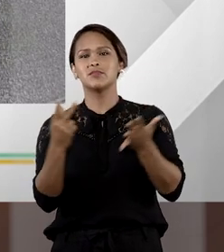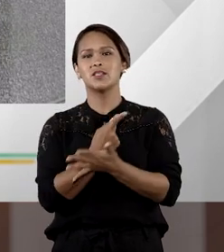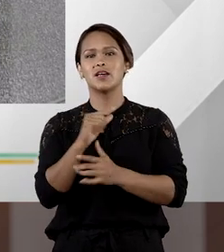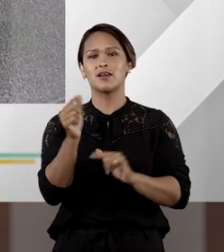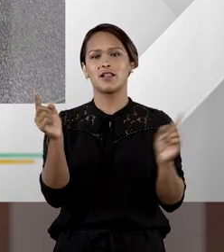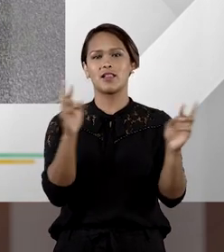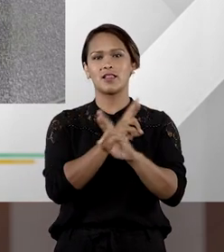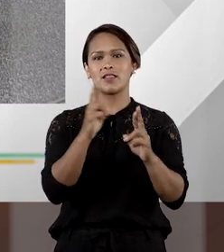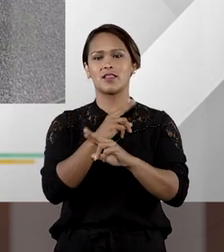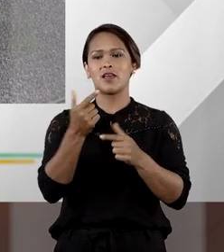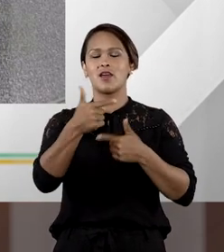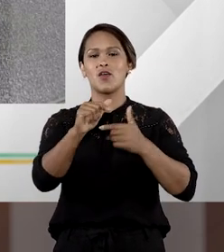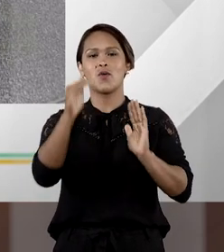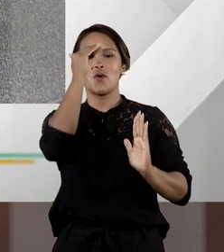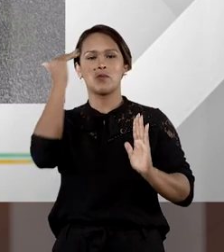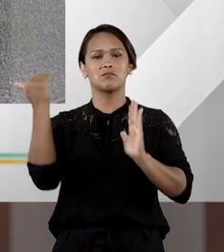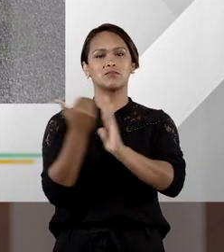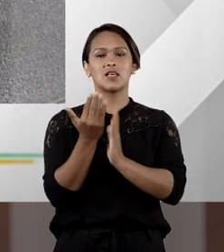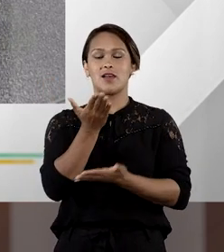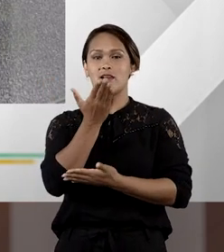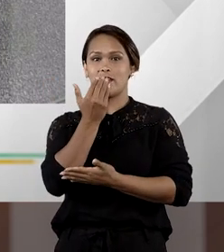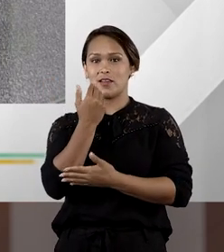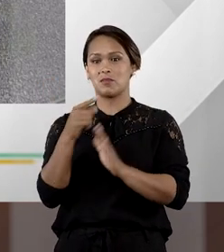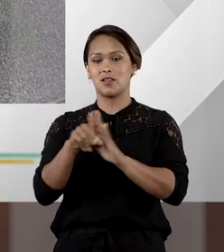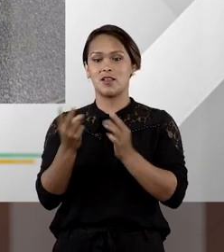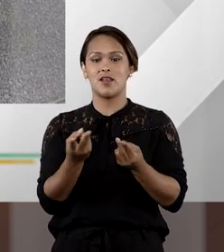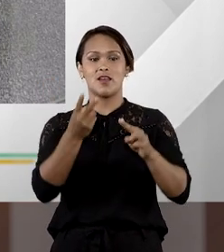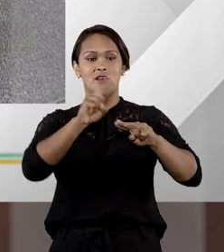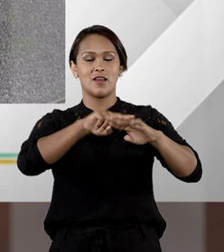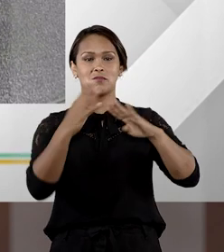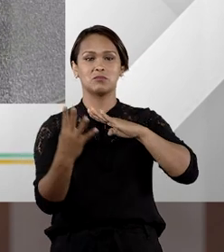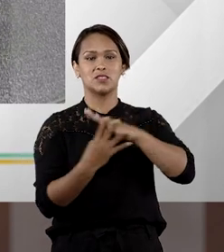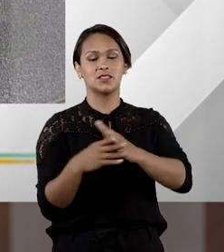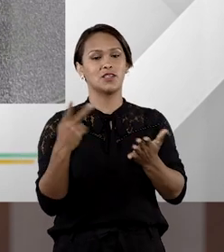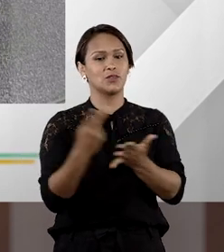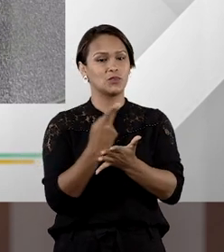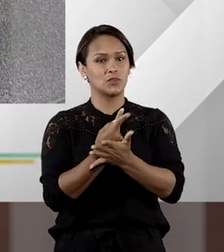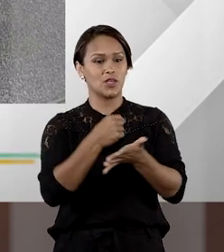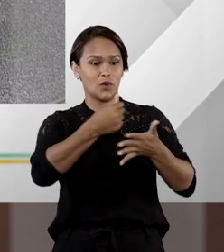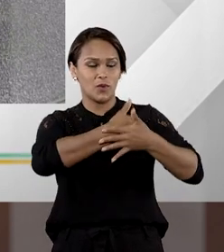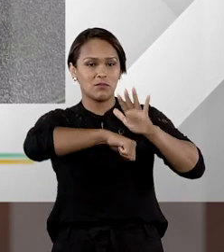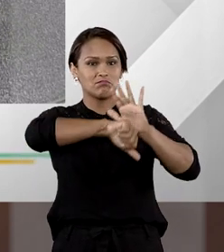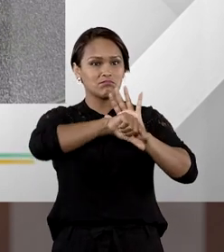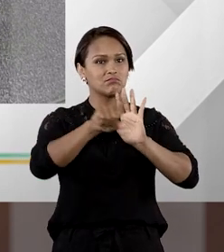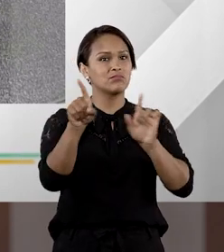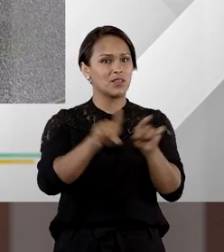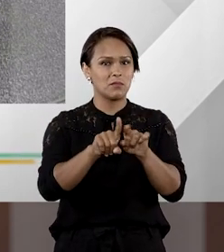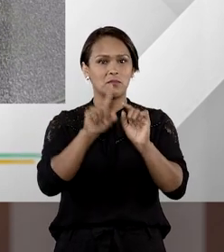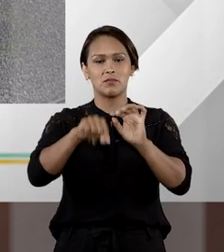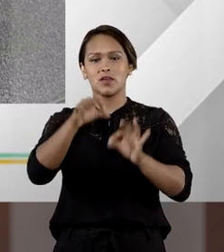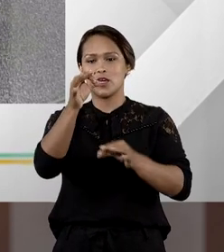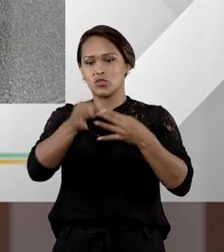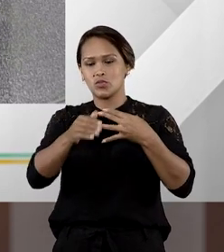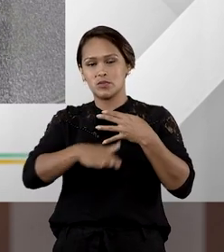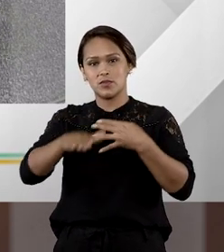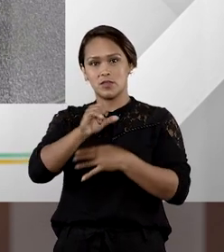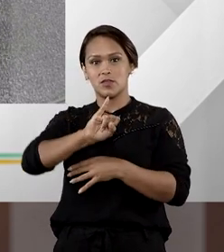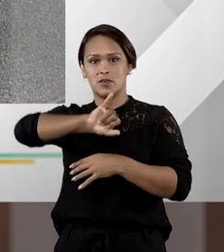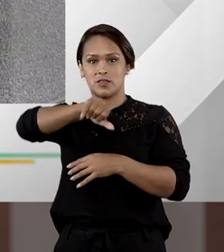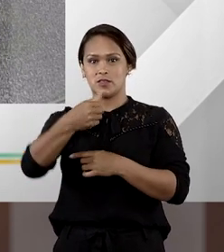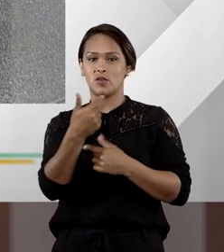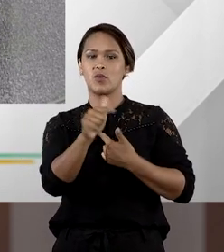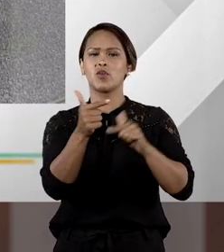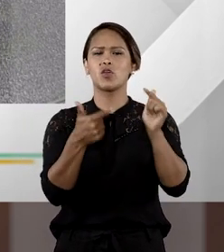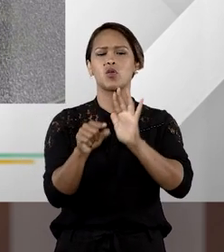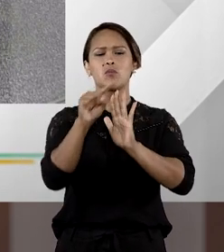circunstâncias relacionadas à obrigação alimentar, à prisão civil do inadimplente, além da legislação e da jurisprudência do STJ